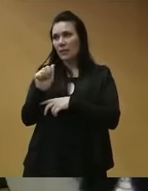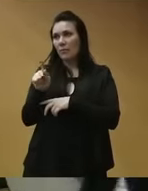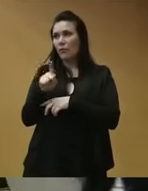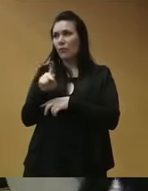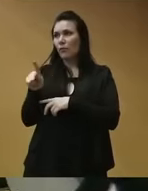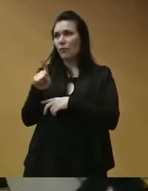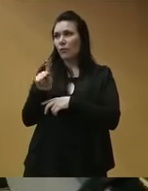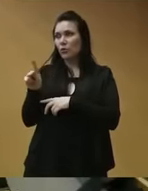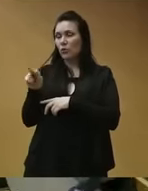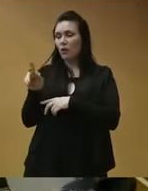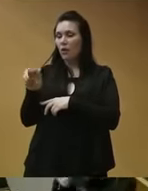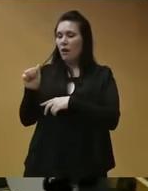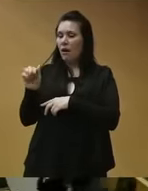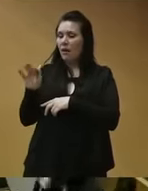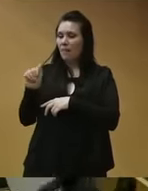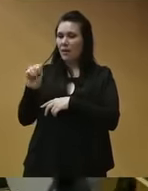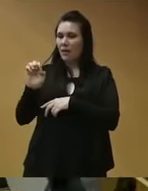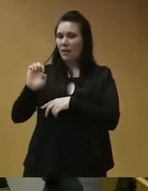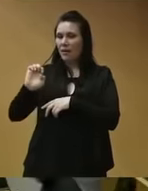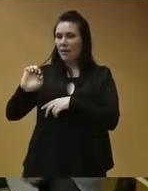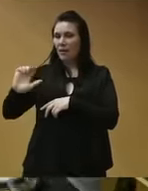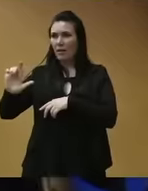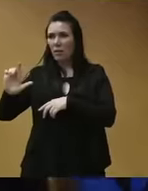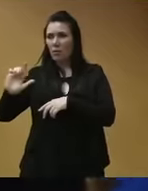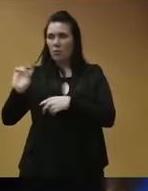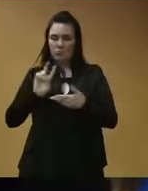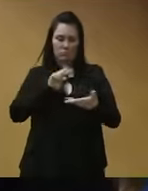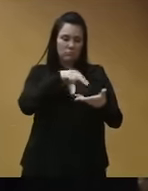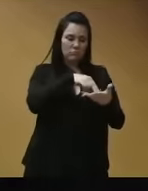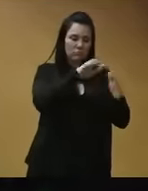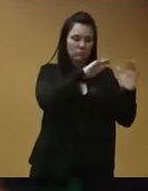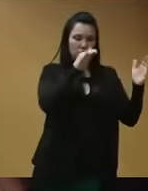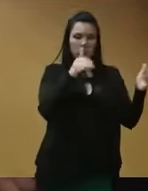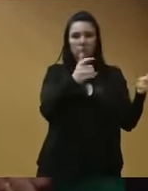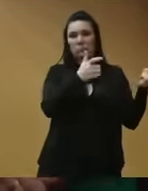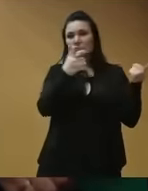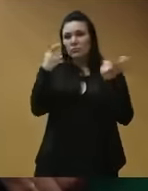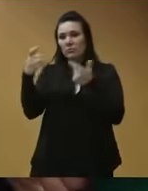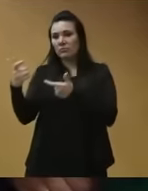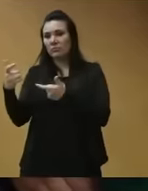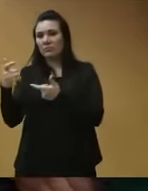posicione junto à mesa, a fim de proceder à colocação dos chapéus nos formandos.